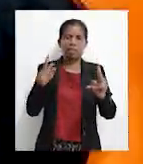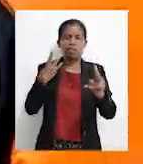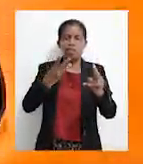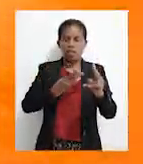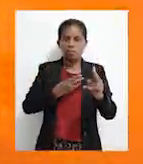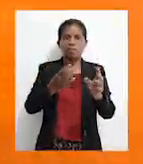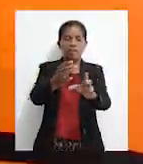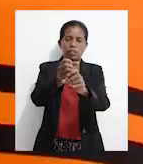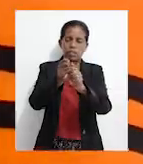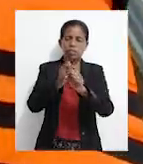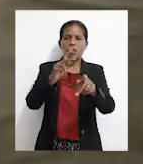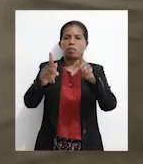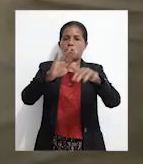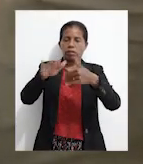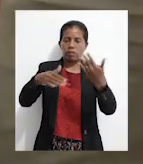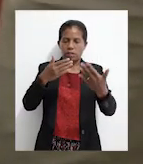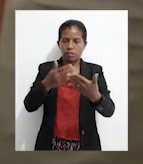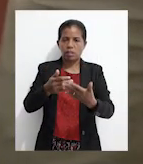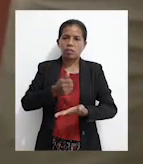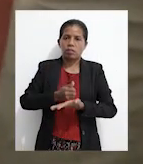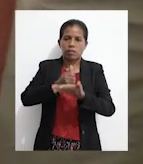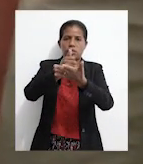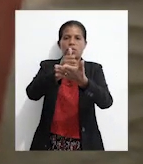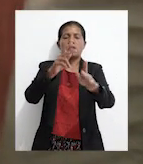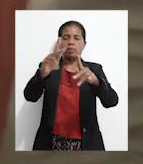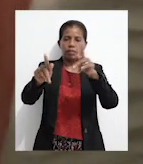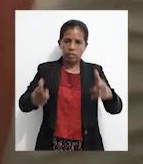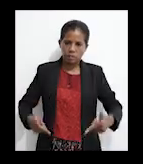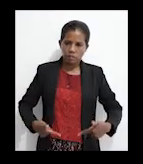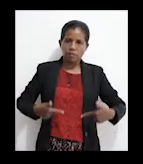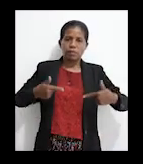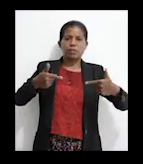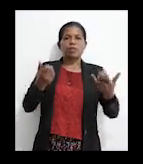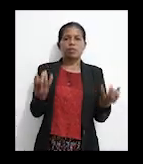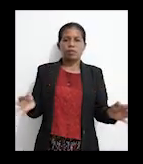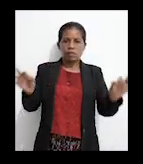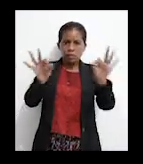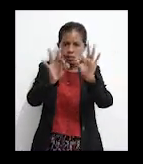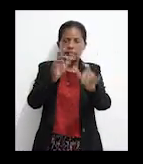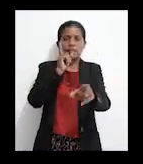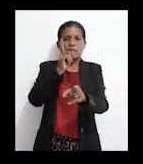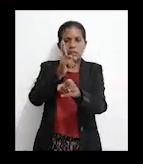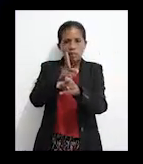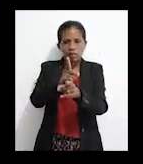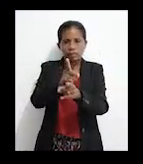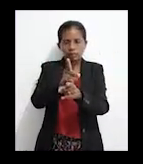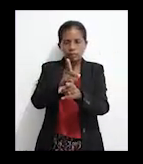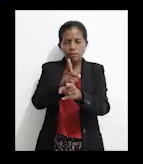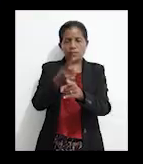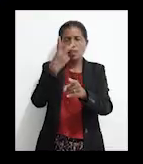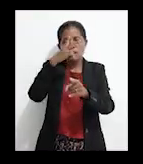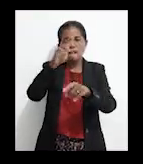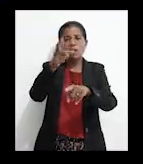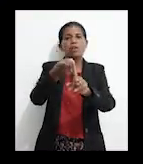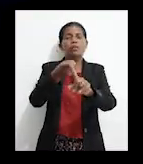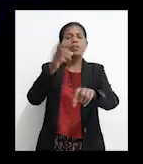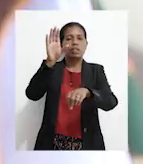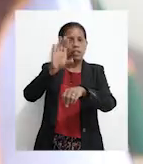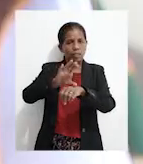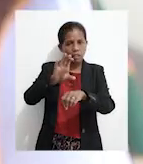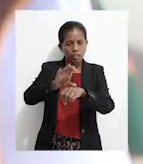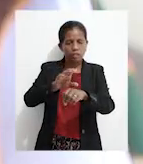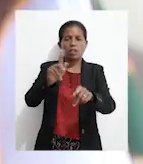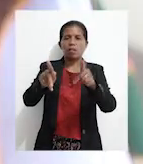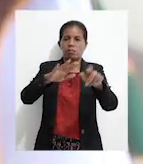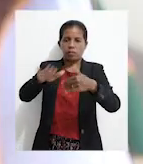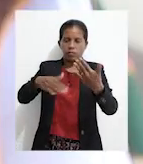cloque, a tua décima, também a tua salva a minha vida, a é importante ter tebes. E a minha missão, creia na minha. Nebe maka